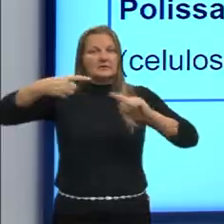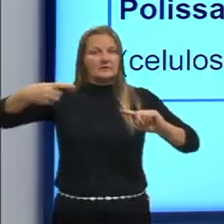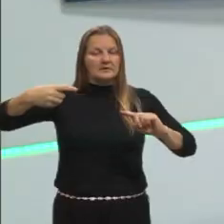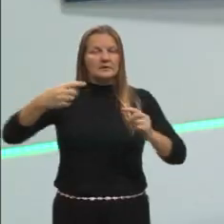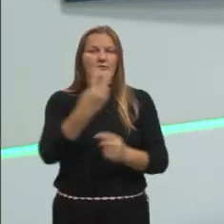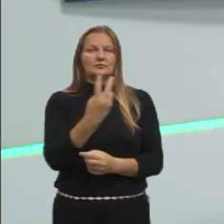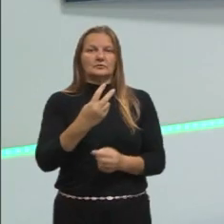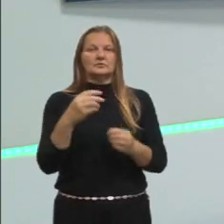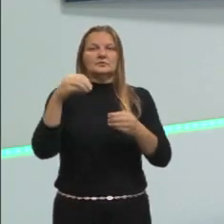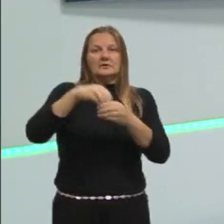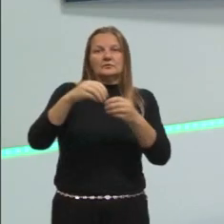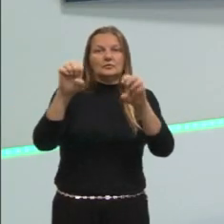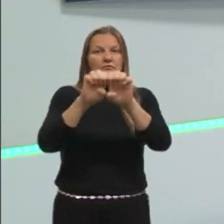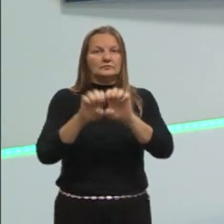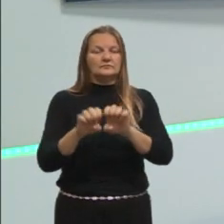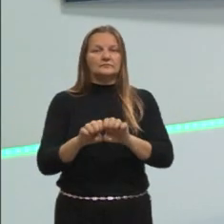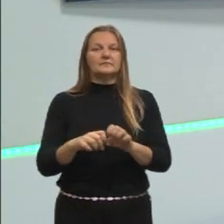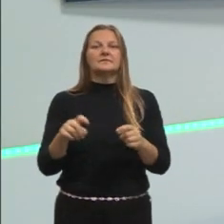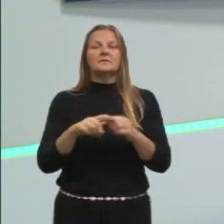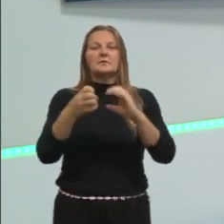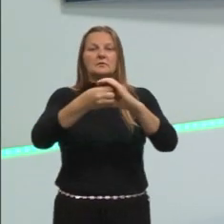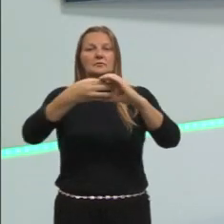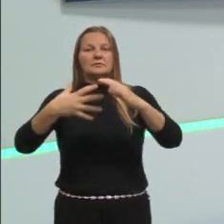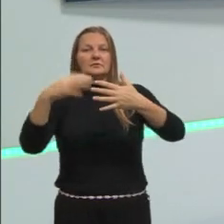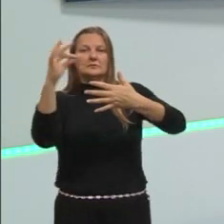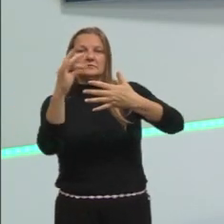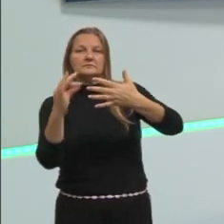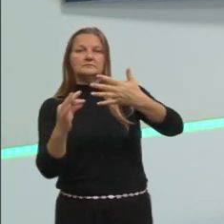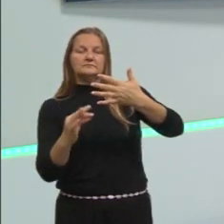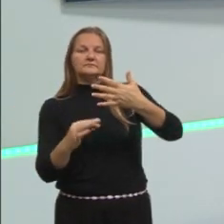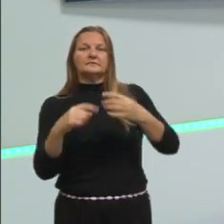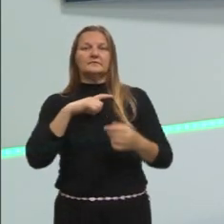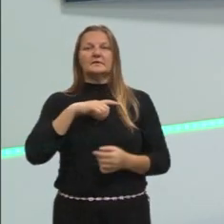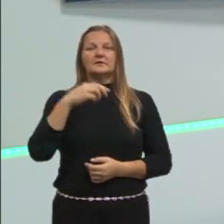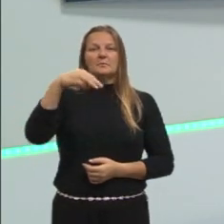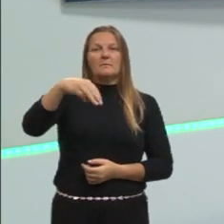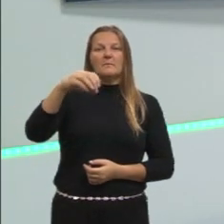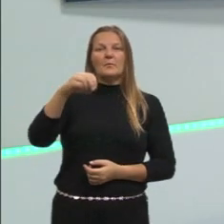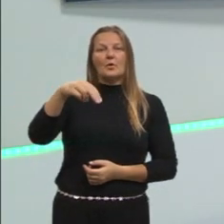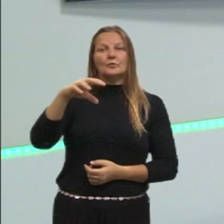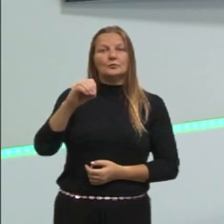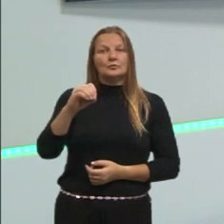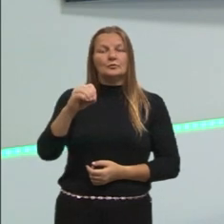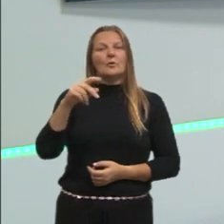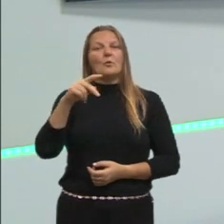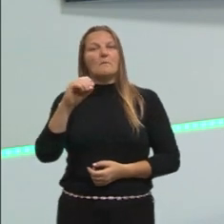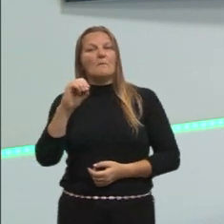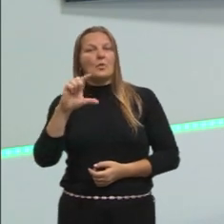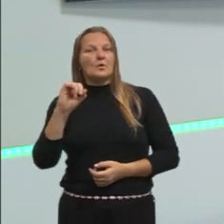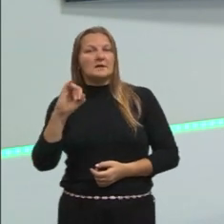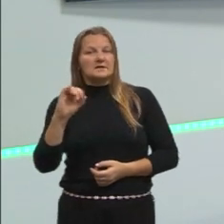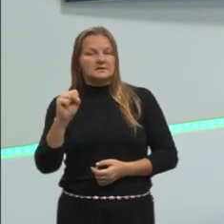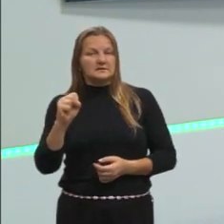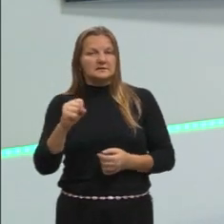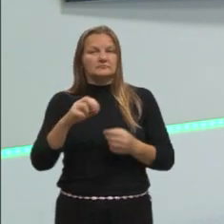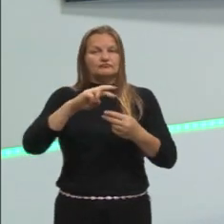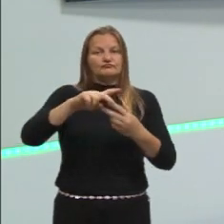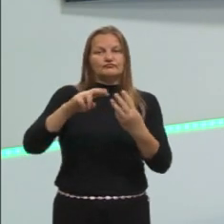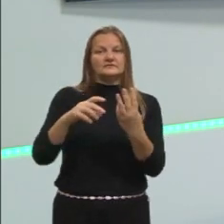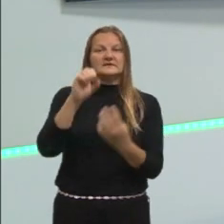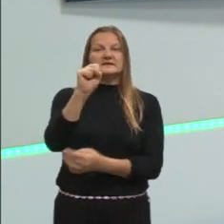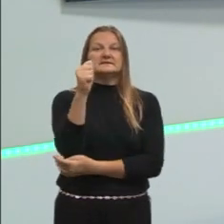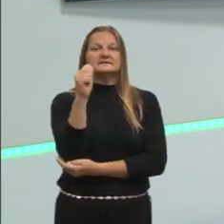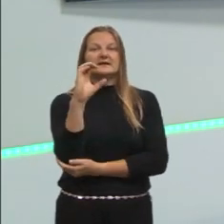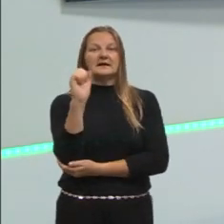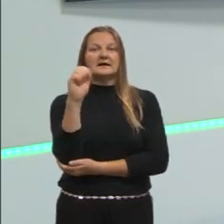eles podem ser classificados como monossacarídeos oligossacarídeos e polissacarídeos a diferença tá no tamanho